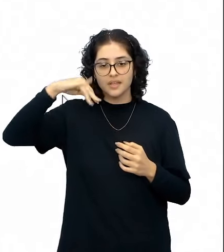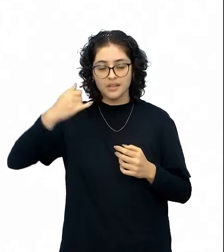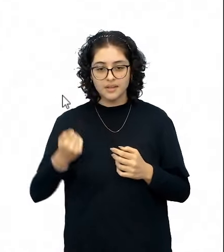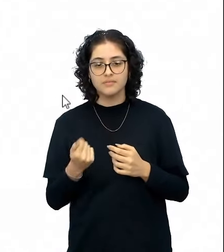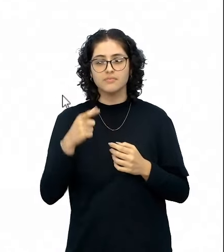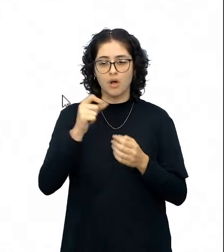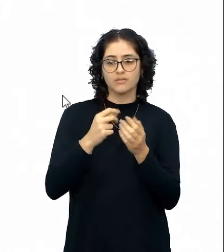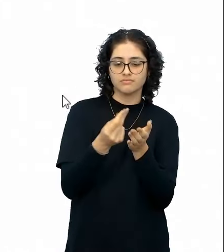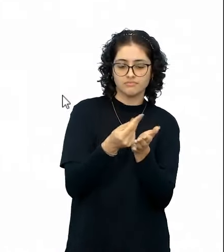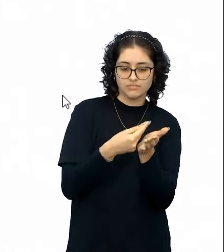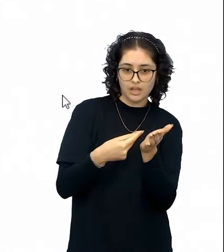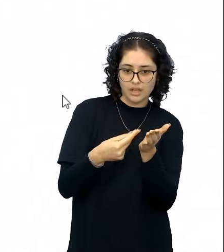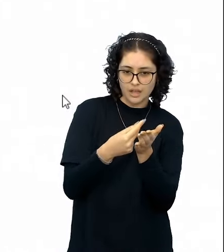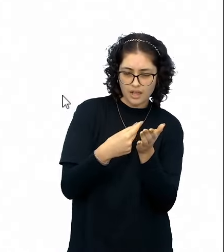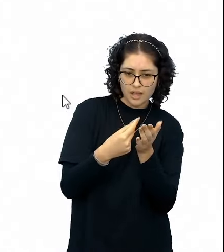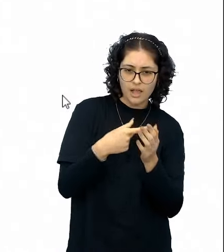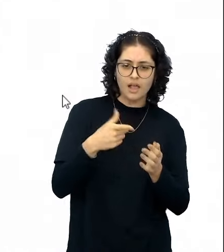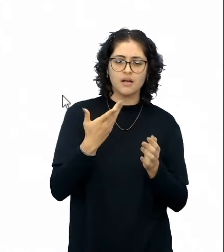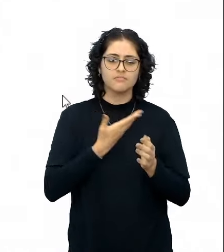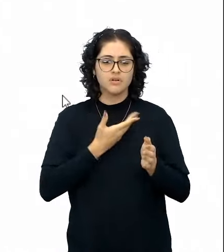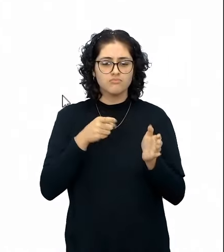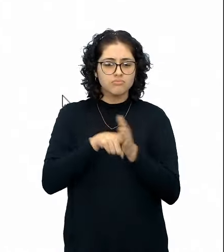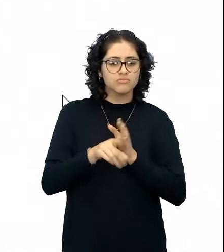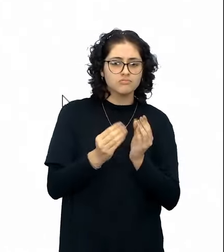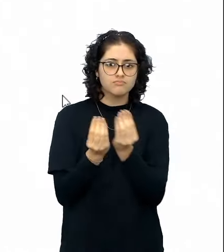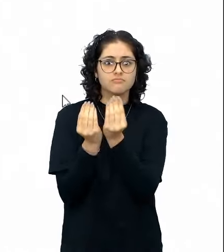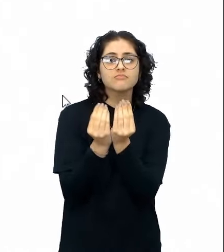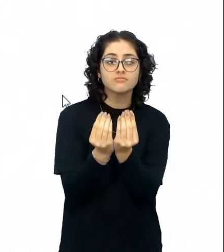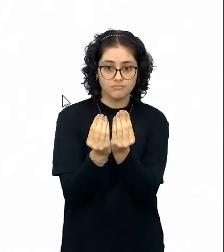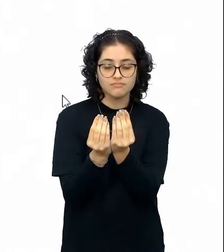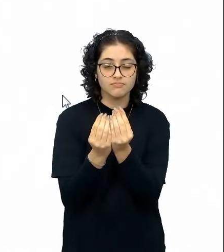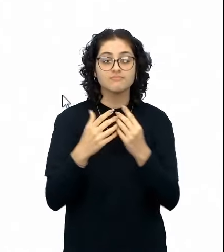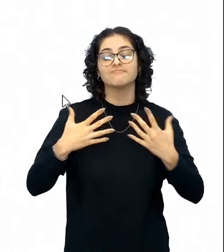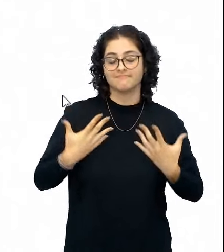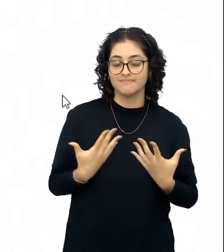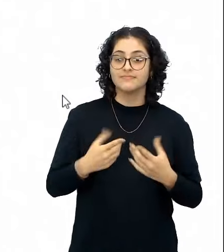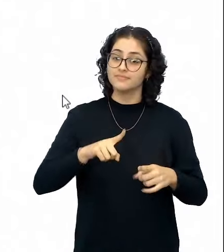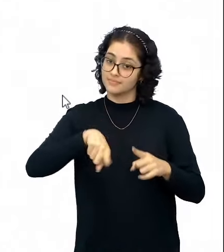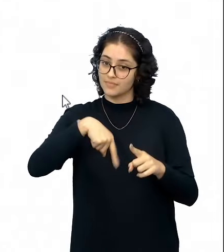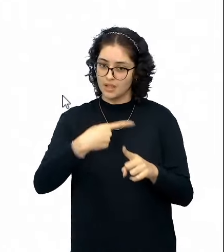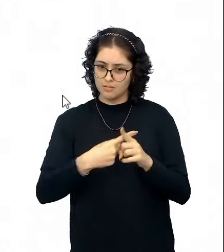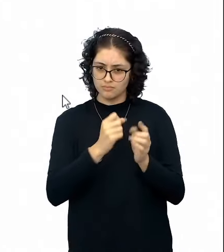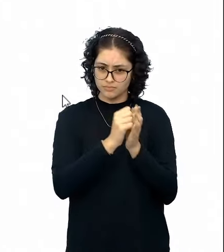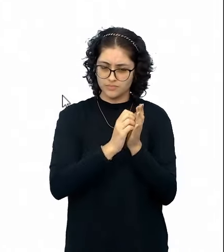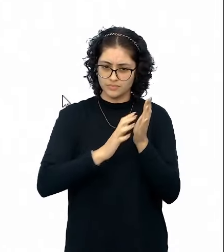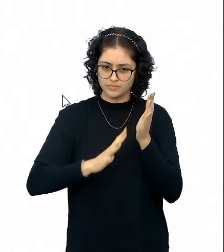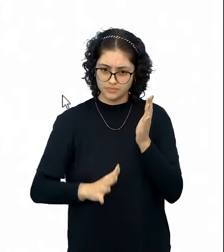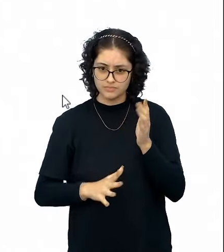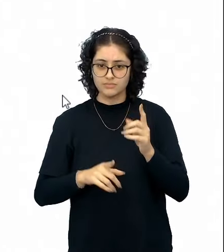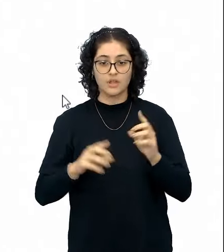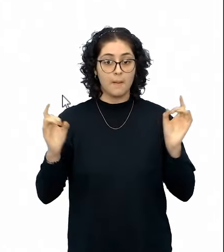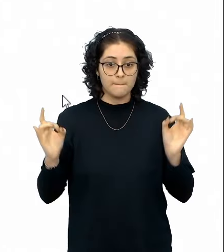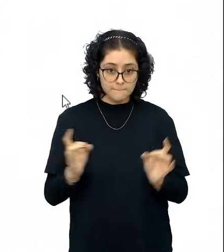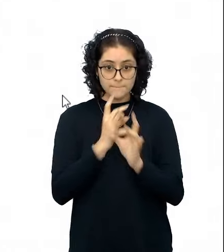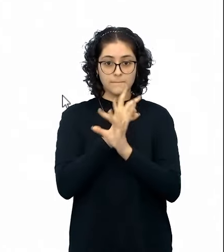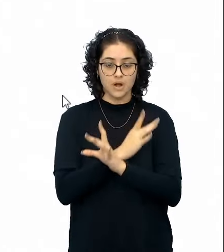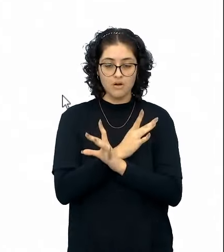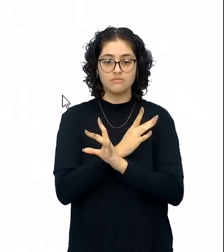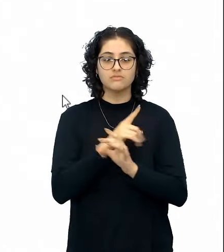para que seus colegas adivinhem que tal. Então, depois de feito esse exercício, transformação das tirinhas criadas em jogos